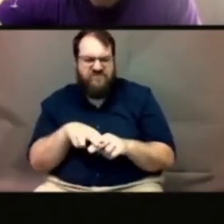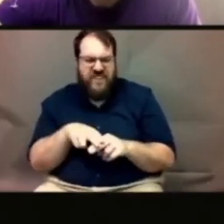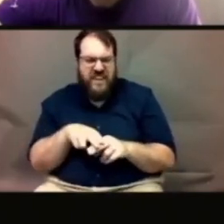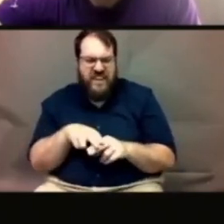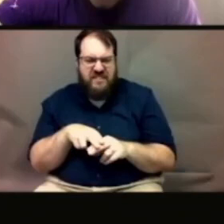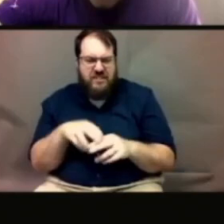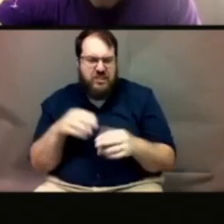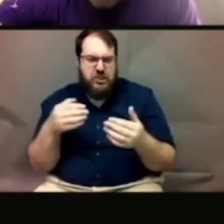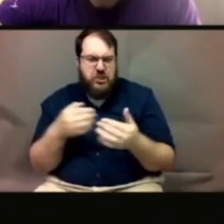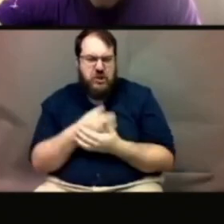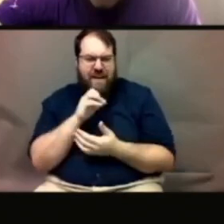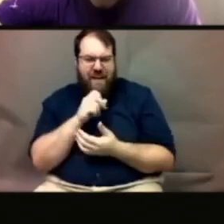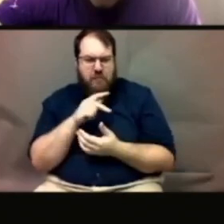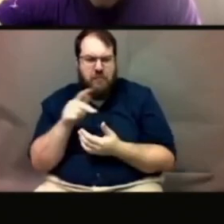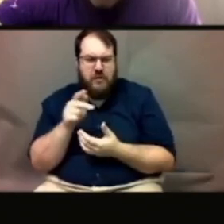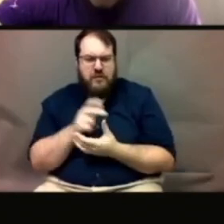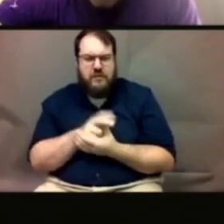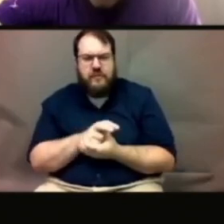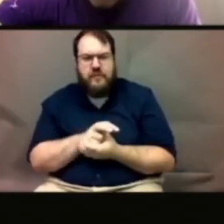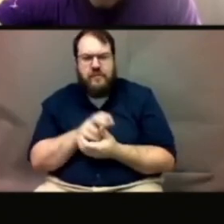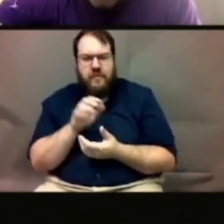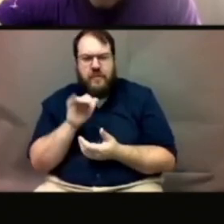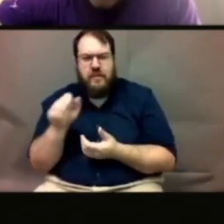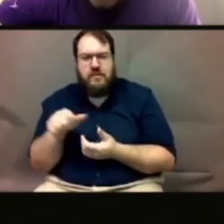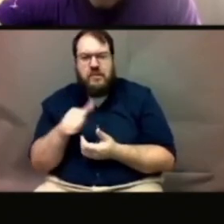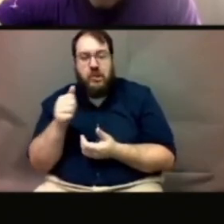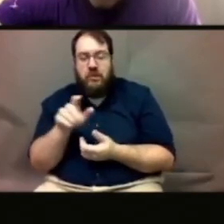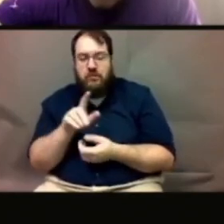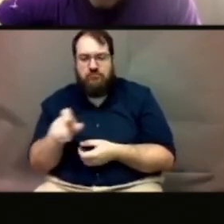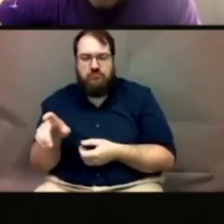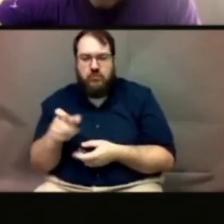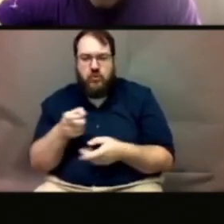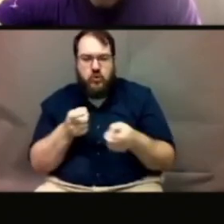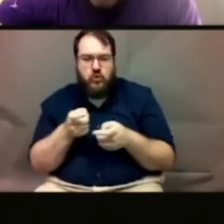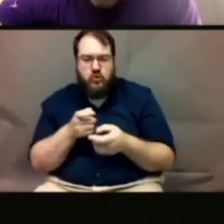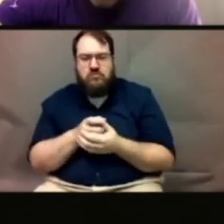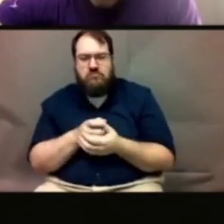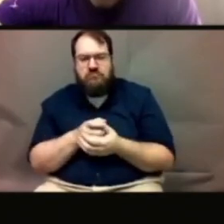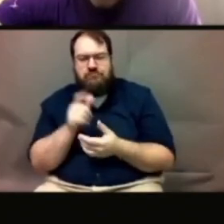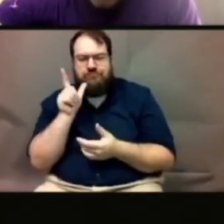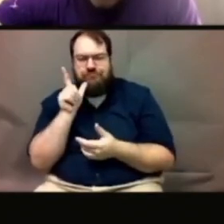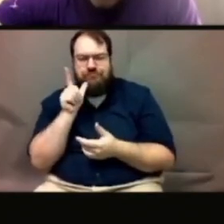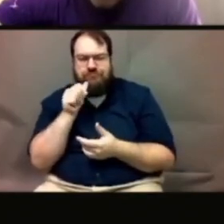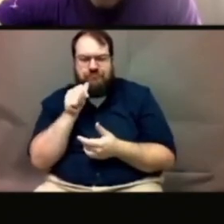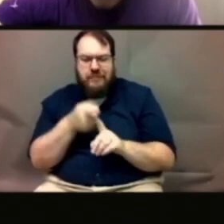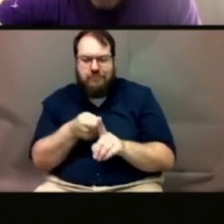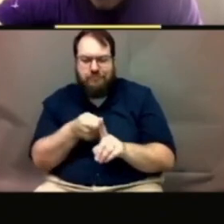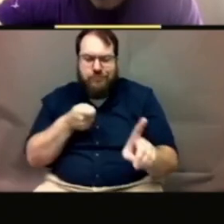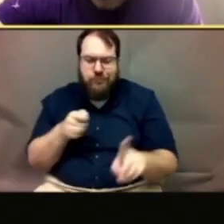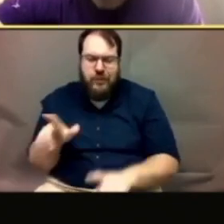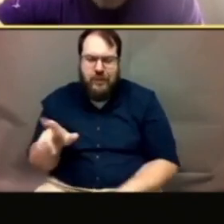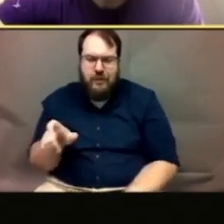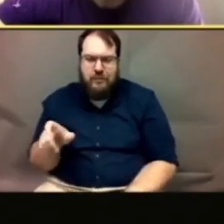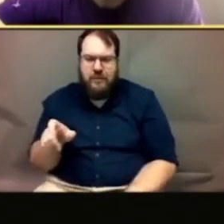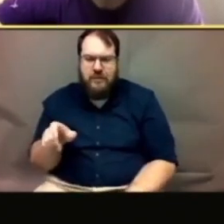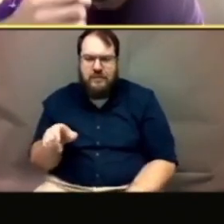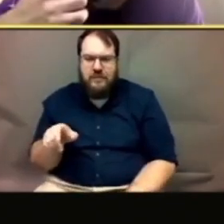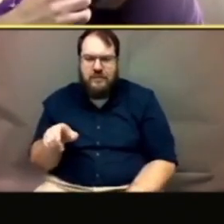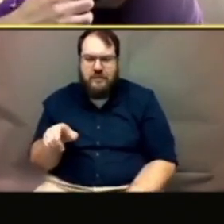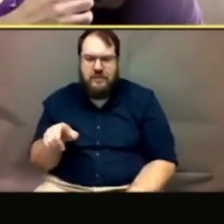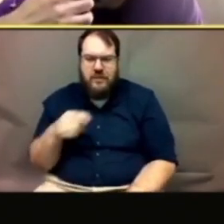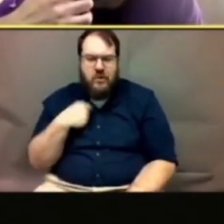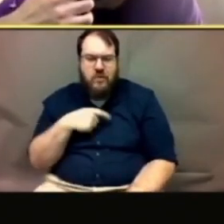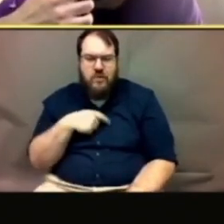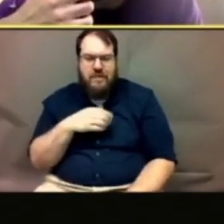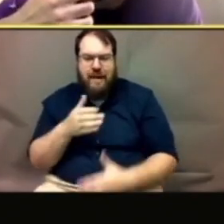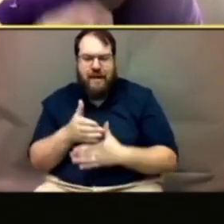é um é um outro aplicativo bem divertido que nós temos esse é um outro de controle de mouse peraí que eu vou tirar